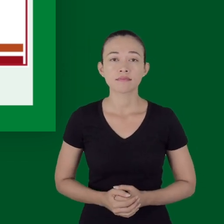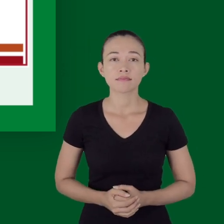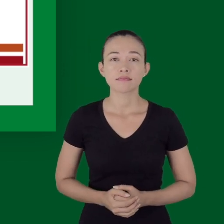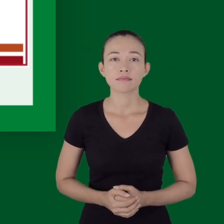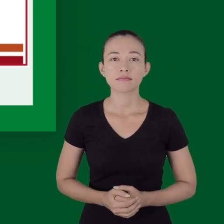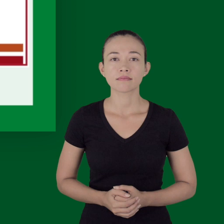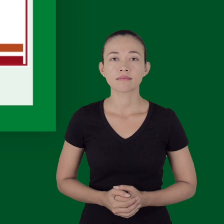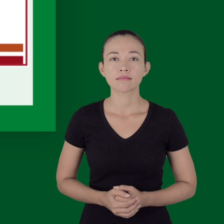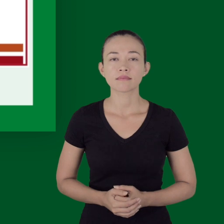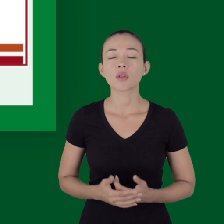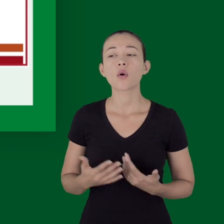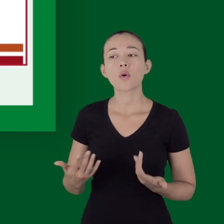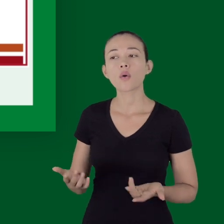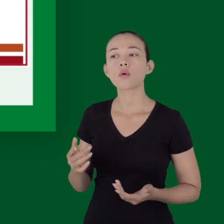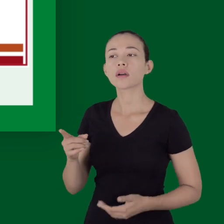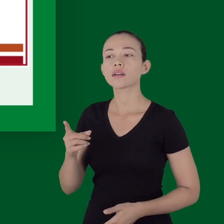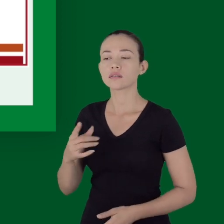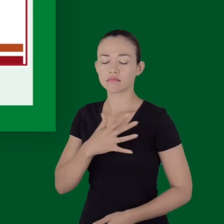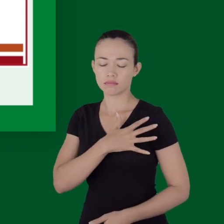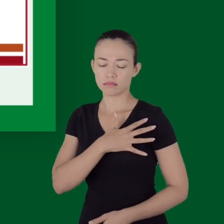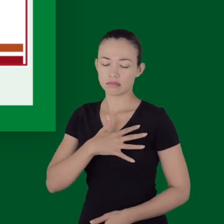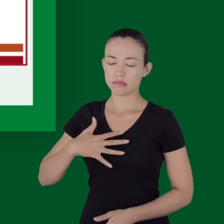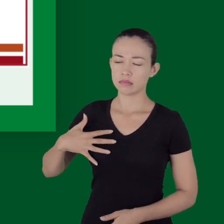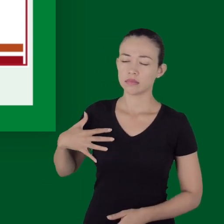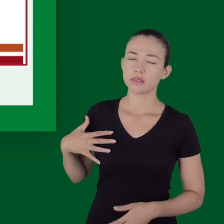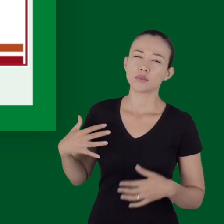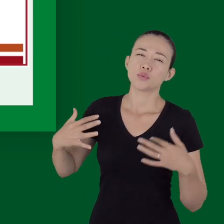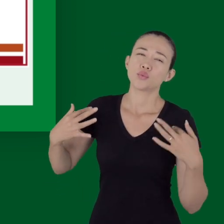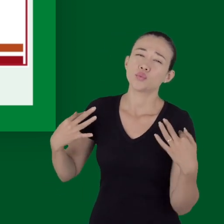tem algum sinal de choque, hipotensão, por exemplo,